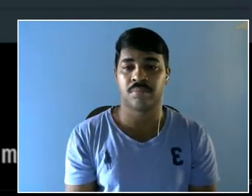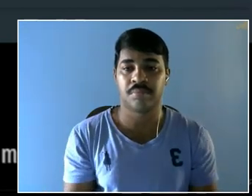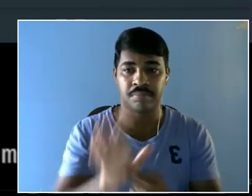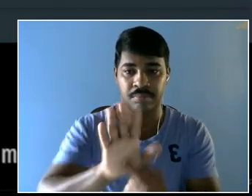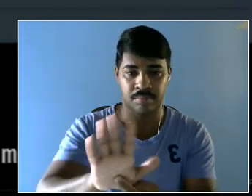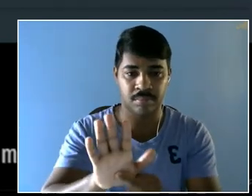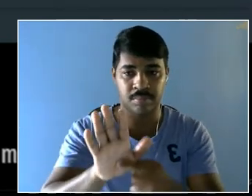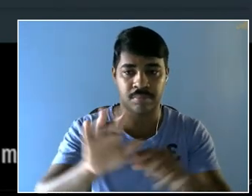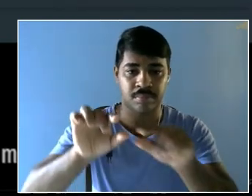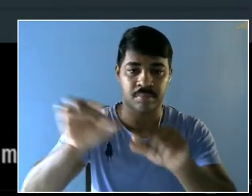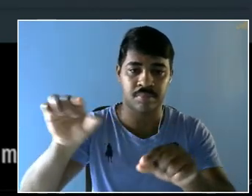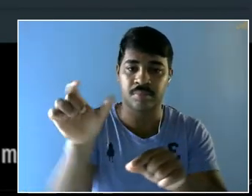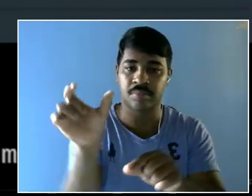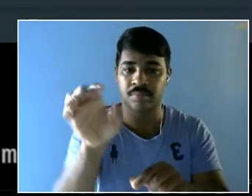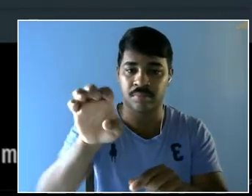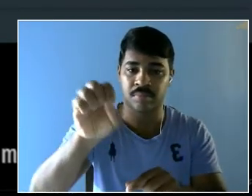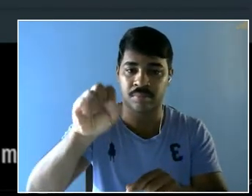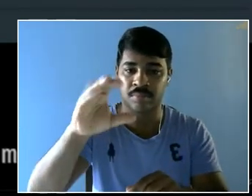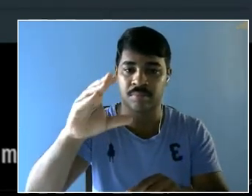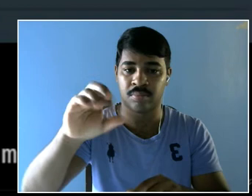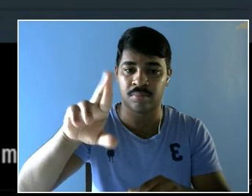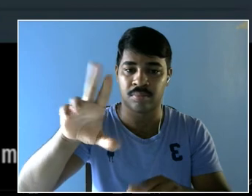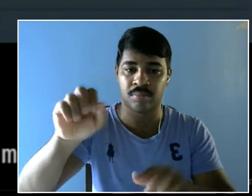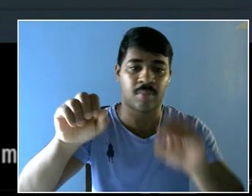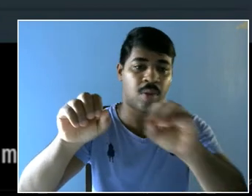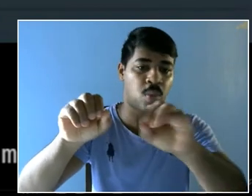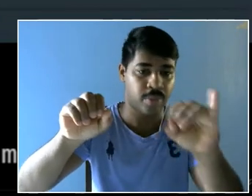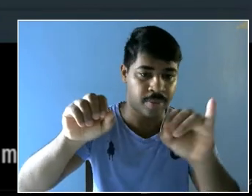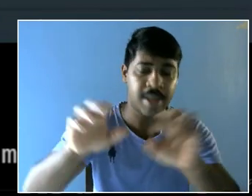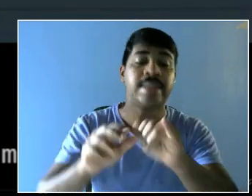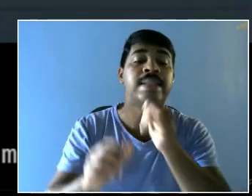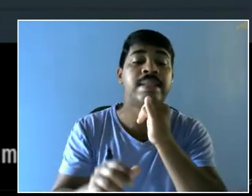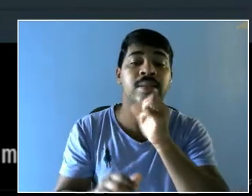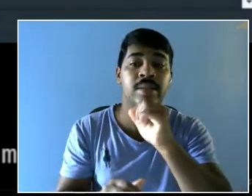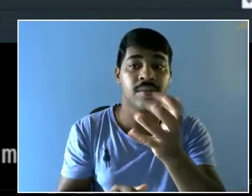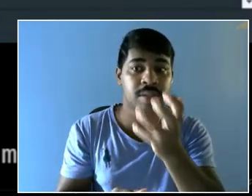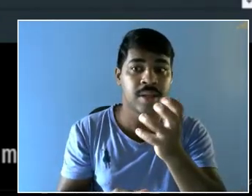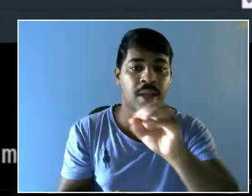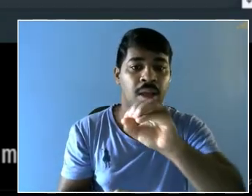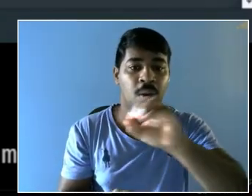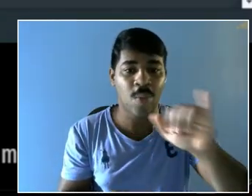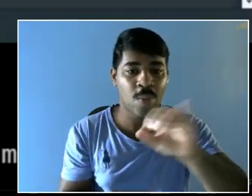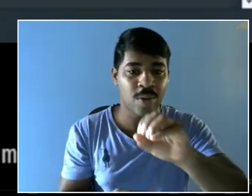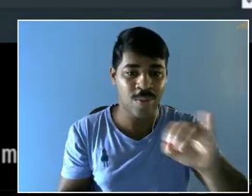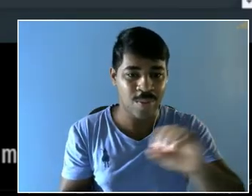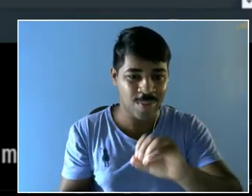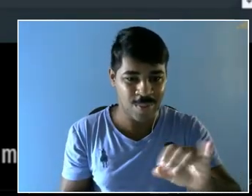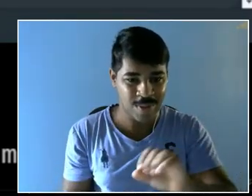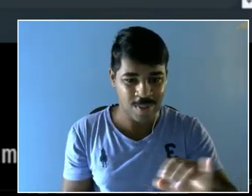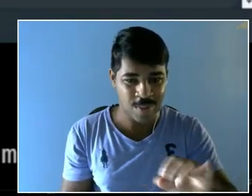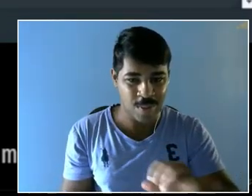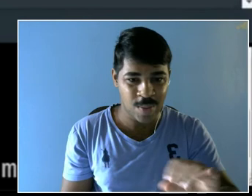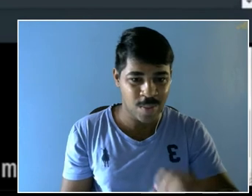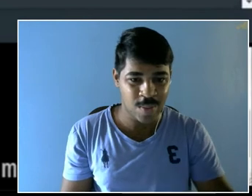bem. E se a gente quisesse dizer várias vezes? Aí você vai lá e executa várias vezes o escrevo.